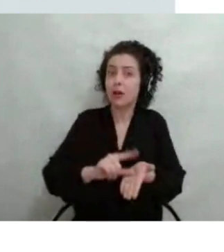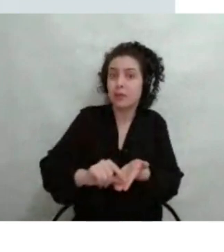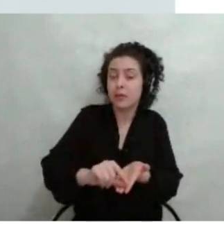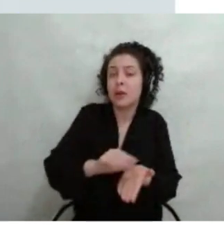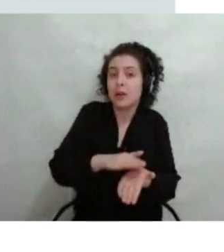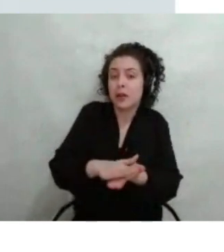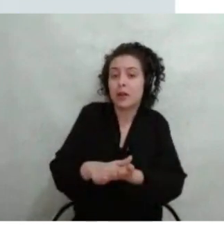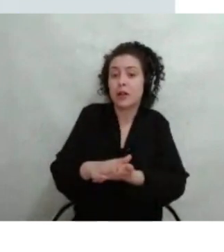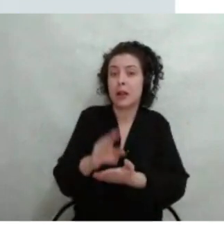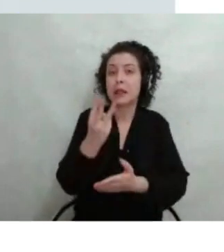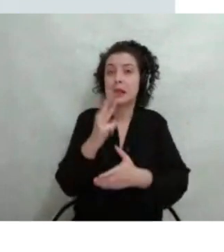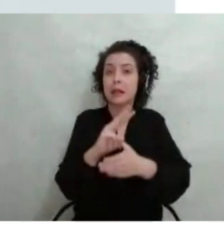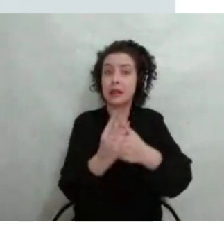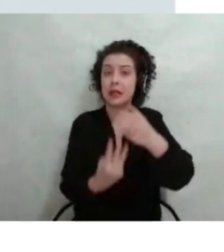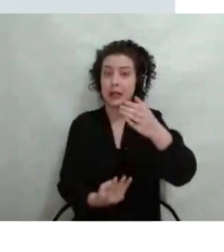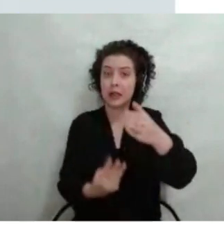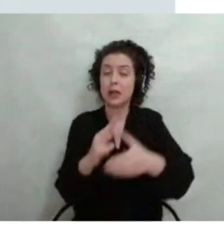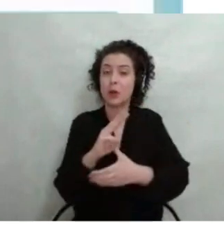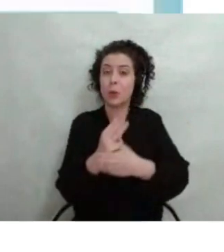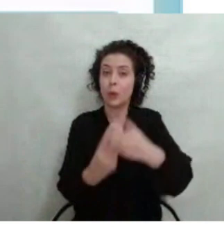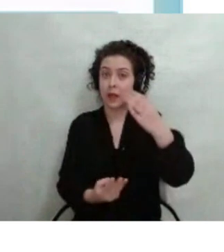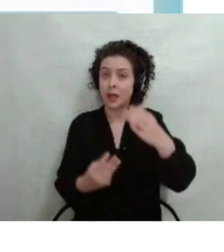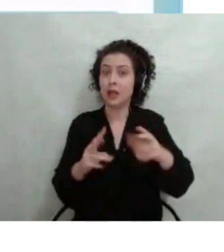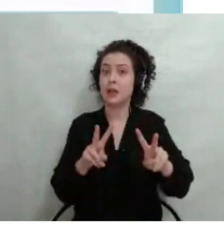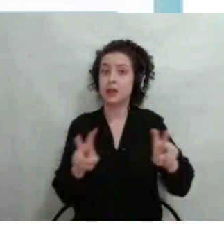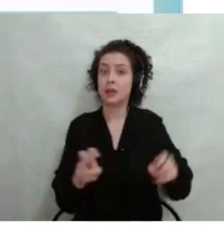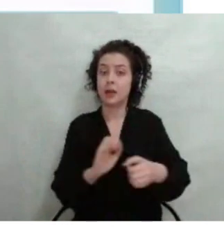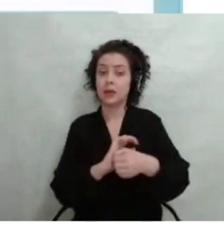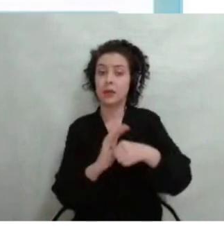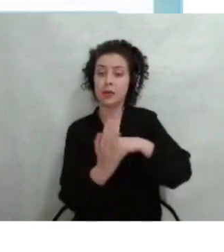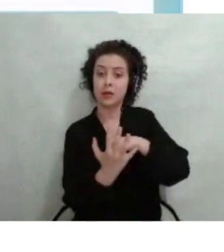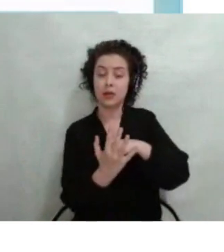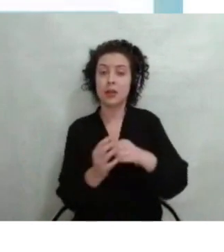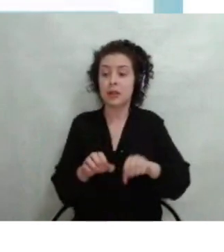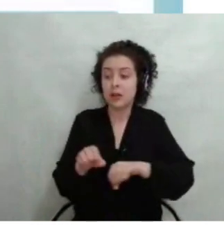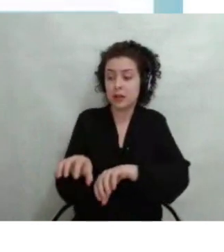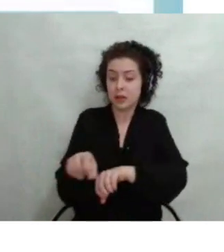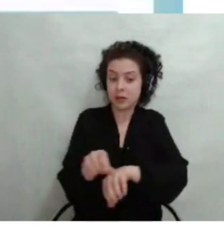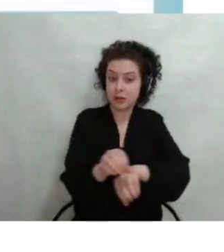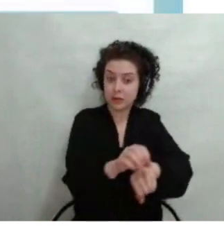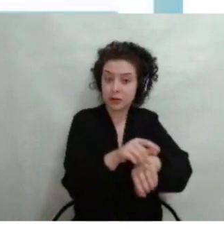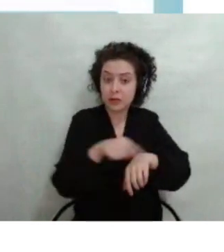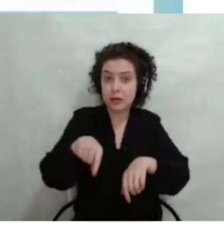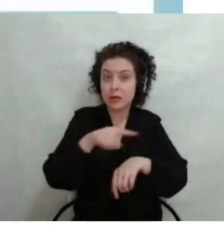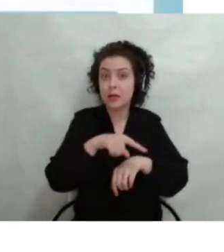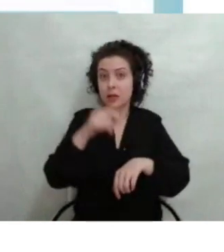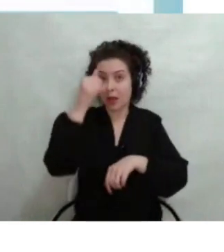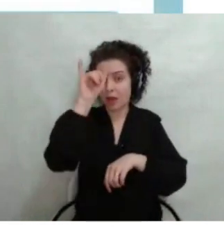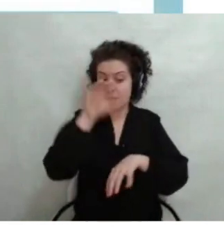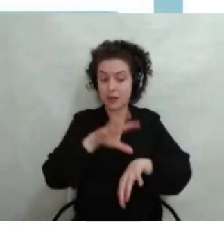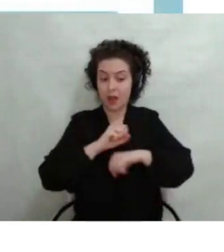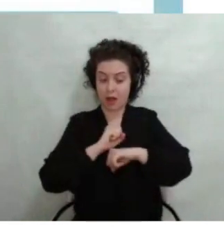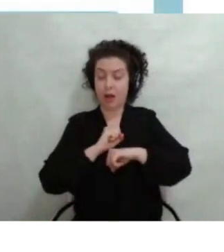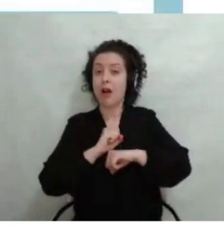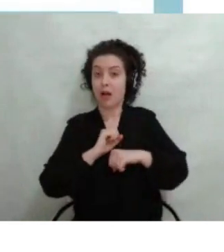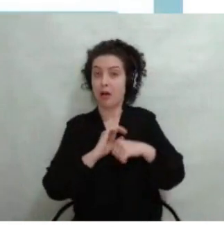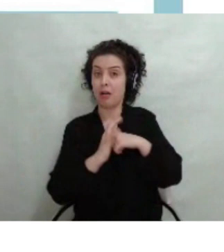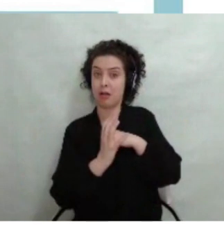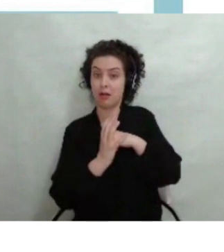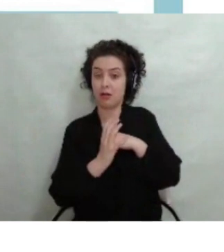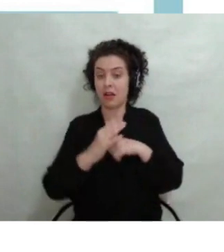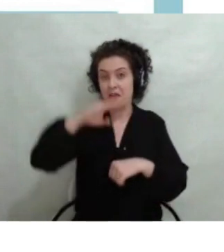trilingue da Covid, já para ensinar as pessoas os principais sintomas de